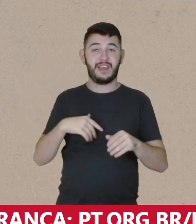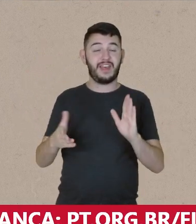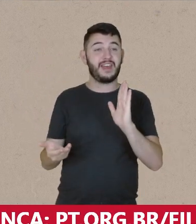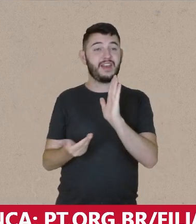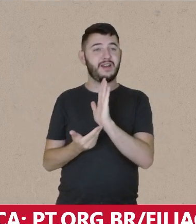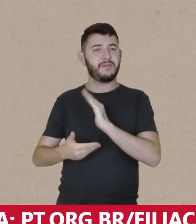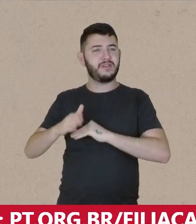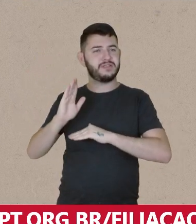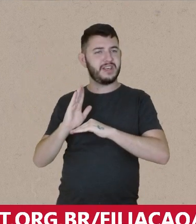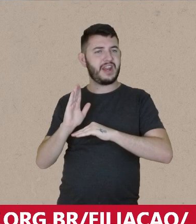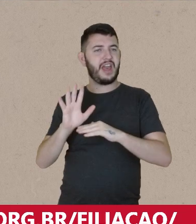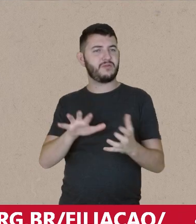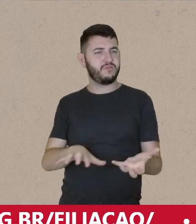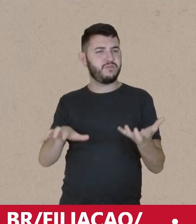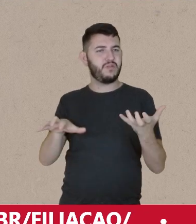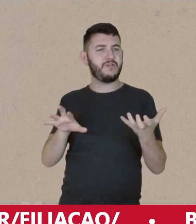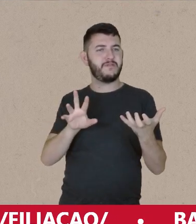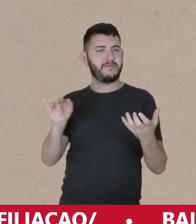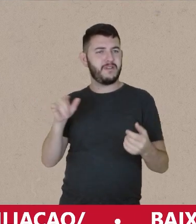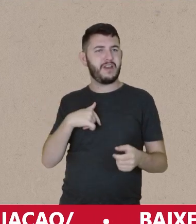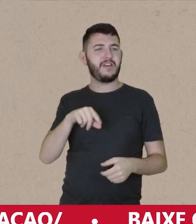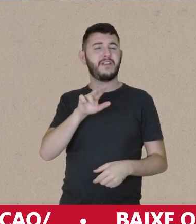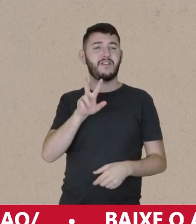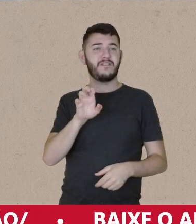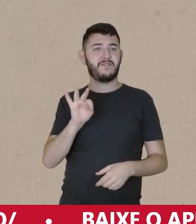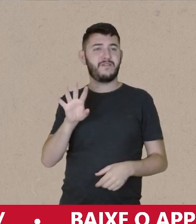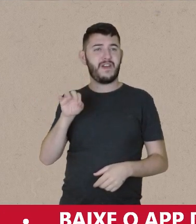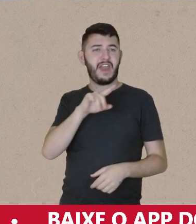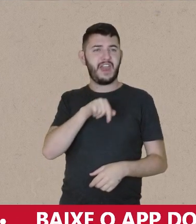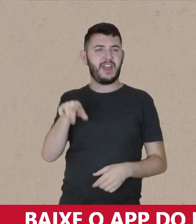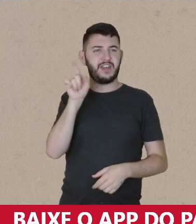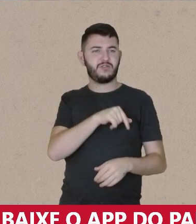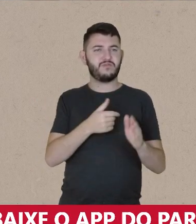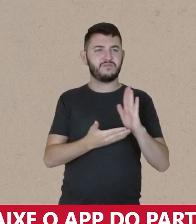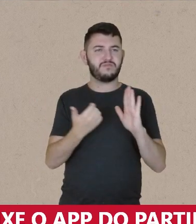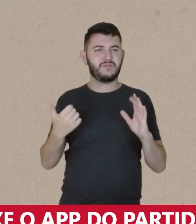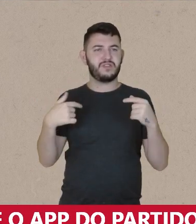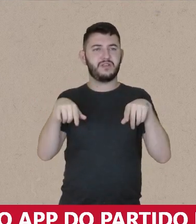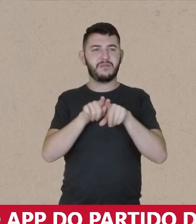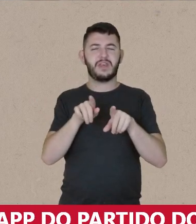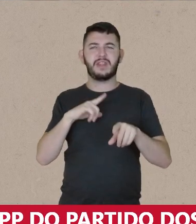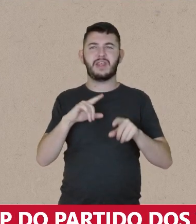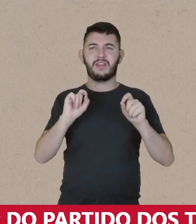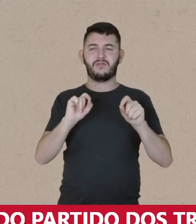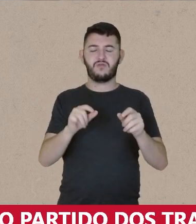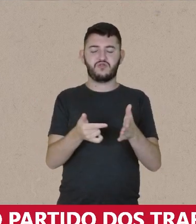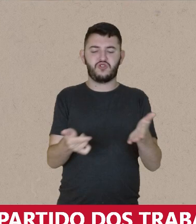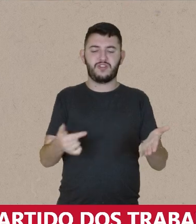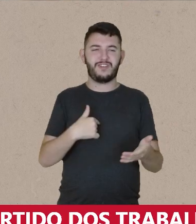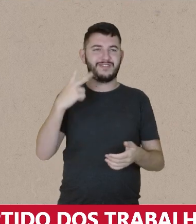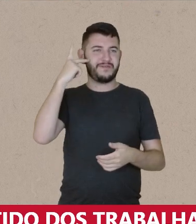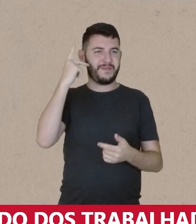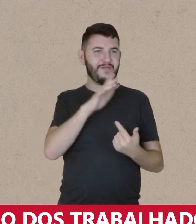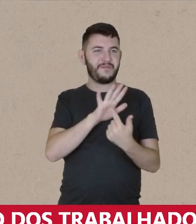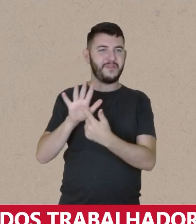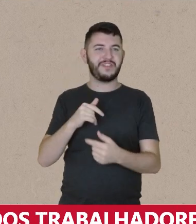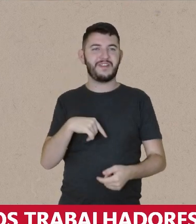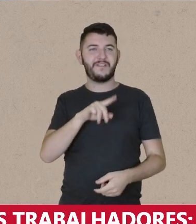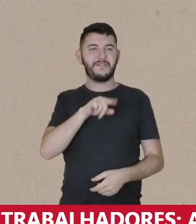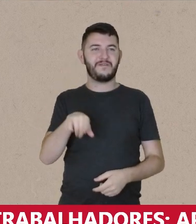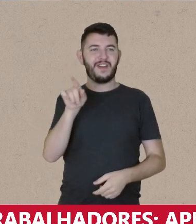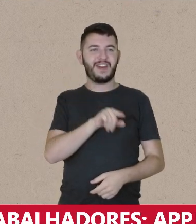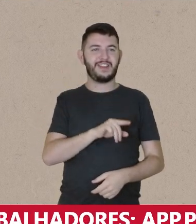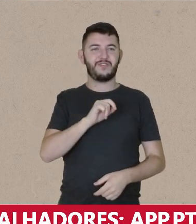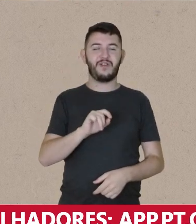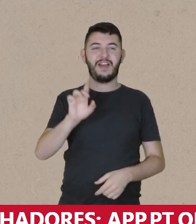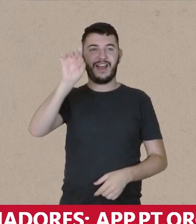tem um editorial no jornal Estado de São Paulo hoje: vetos ao Estado Democrático de Direito. Não precisa dizer mais nada, né? Se o Estado de São